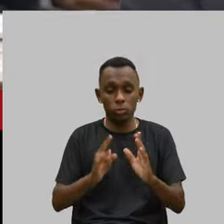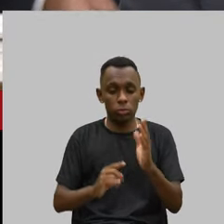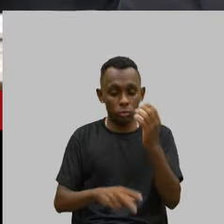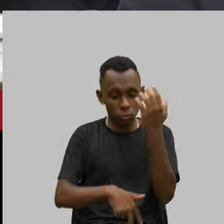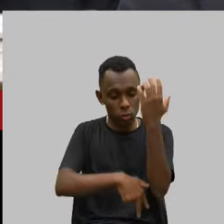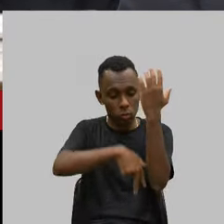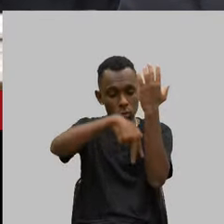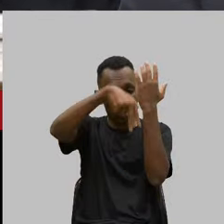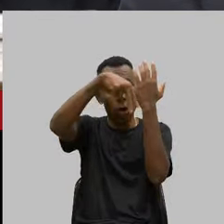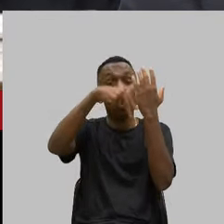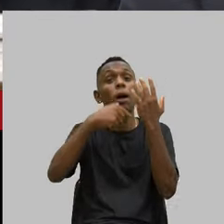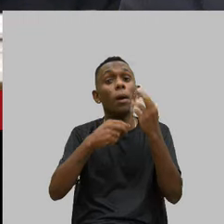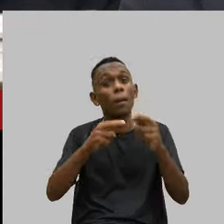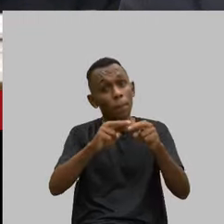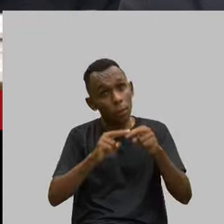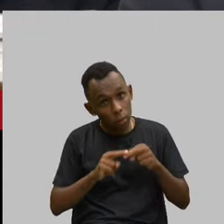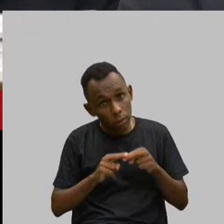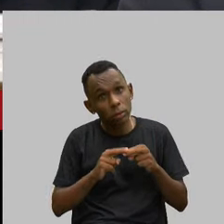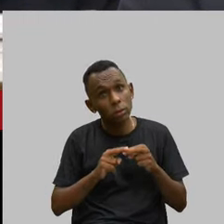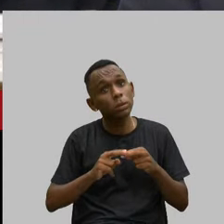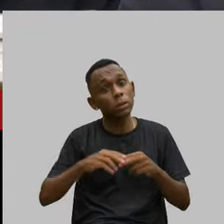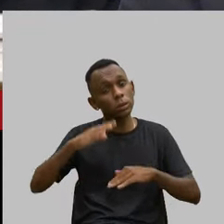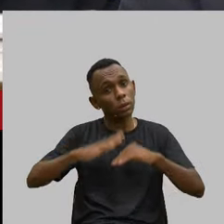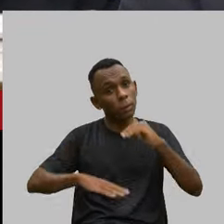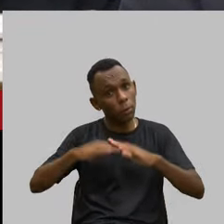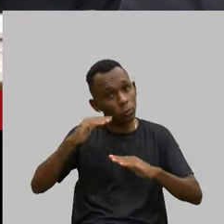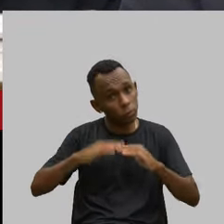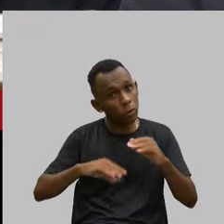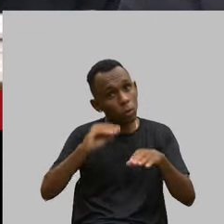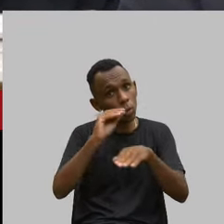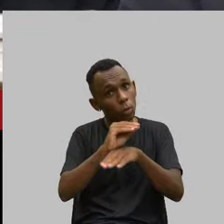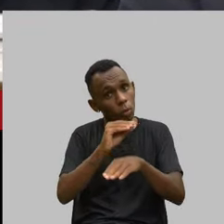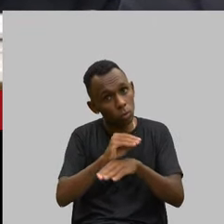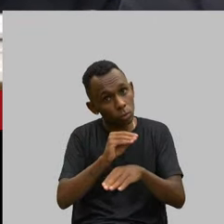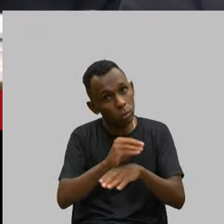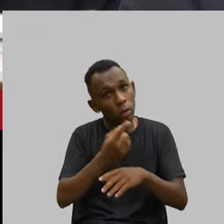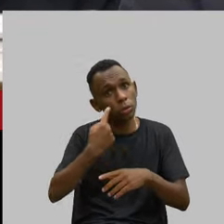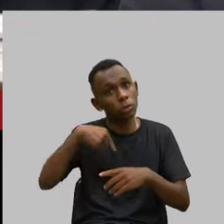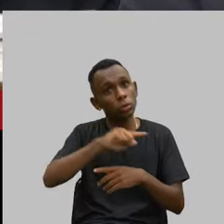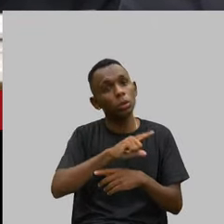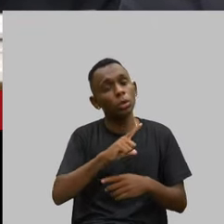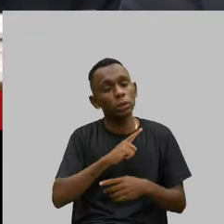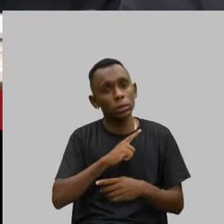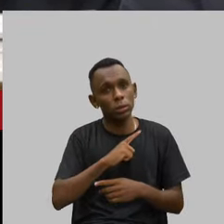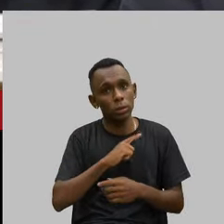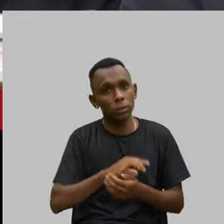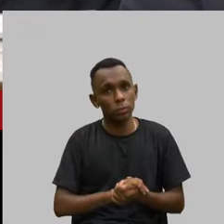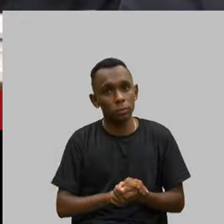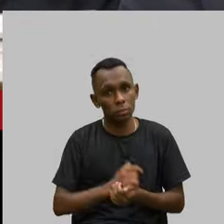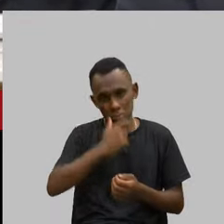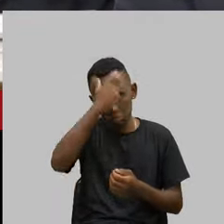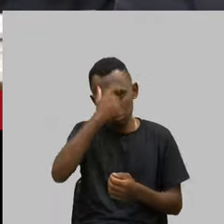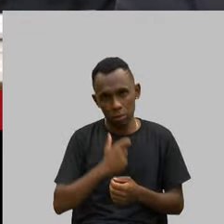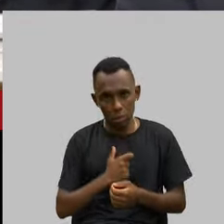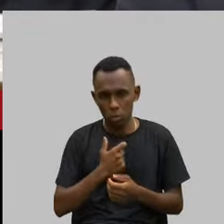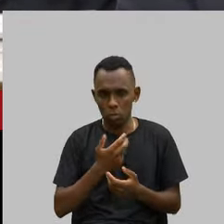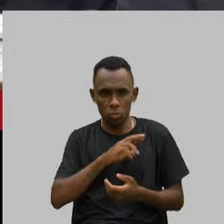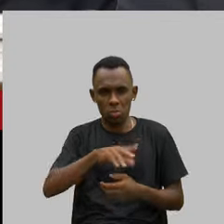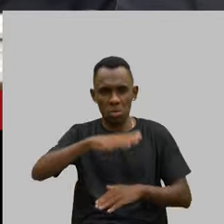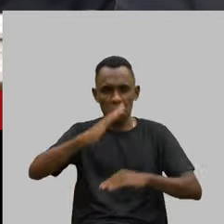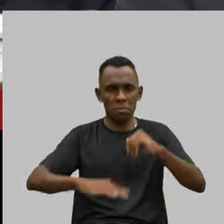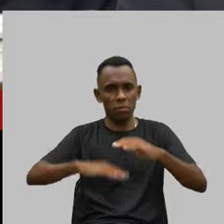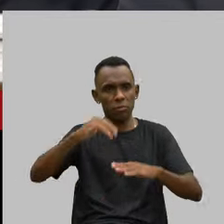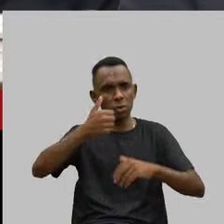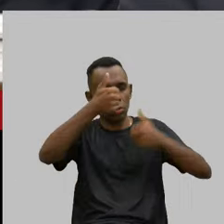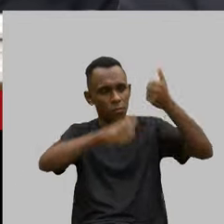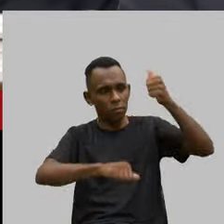identificada justamente por esse contrato e por esses técnicos da manutenção preventiva que a gente tem contratado eu não sou perita então quando se